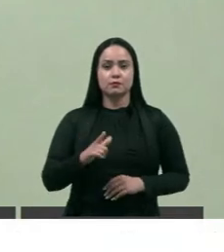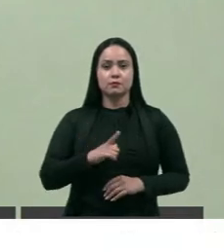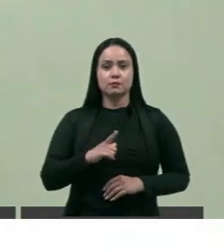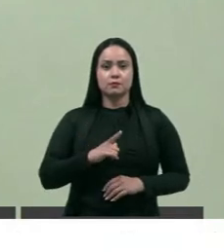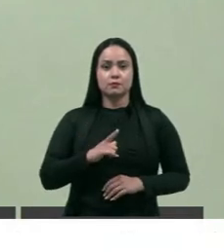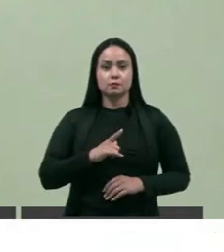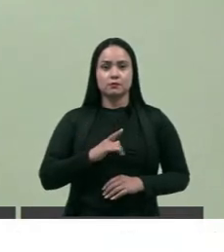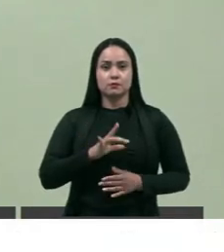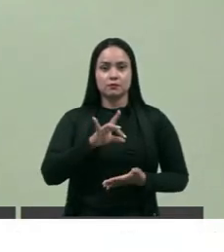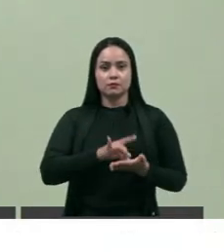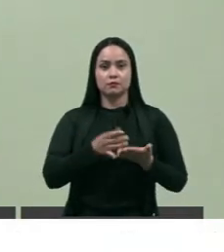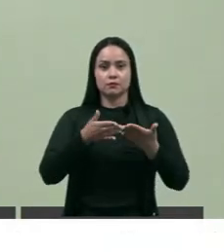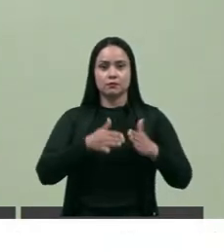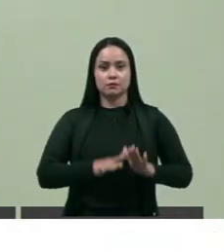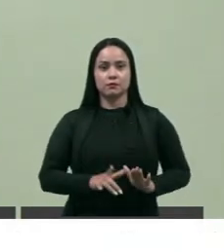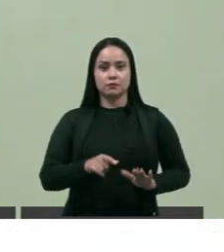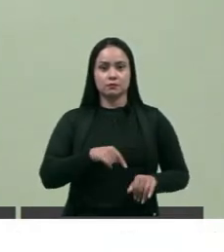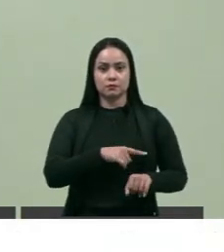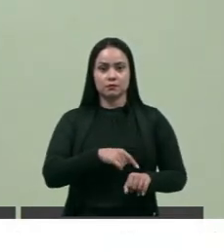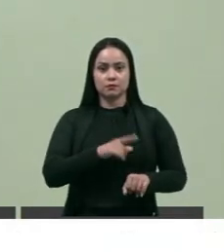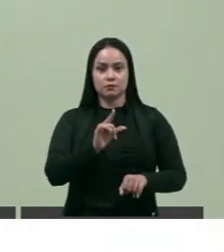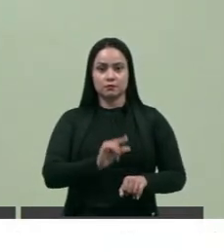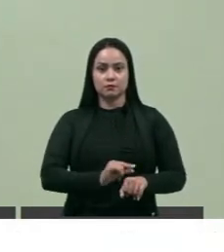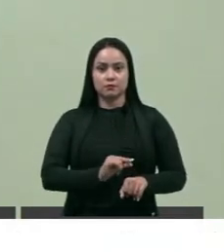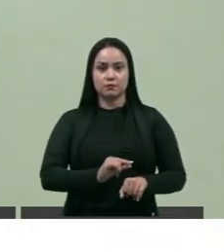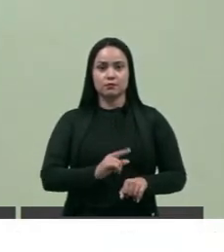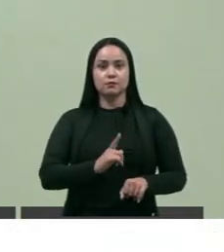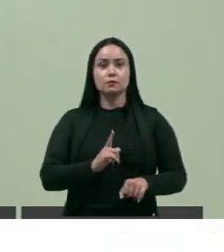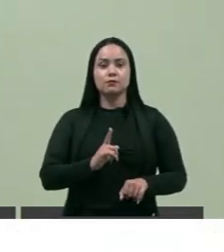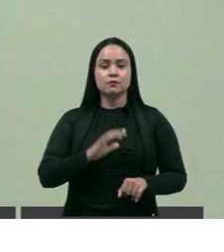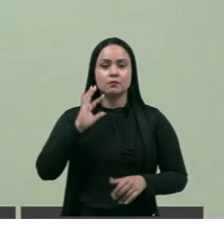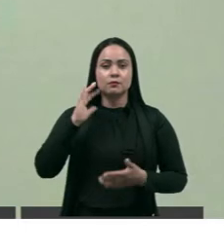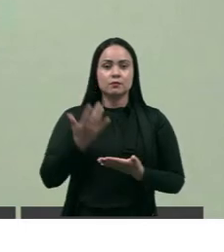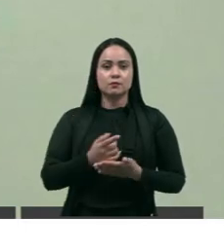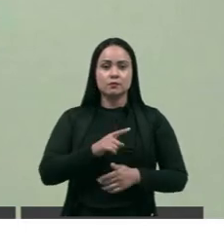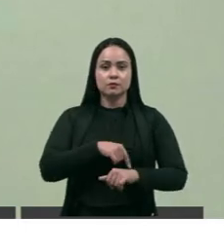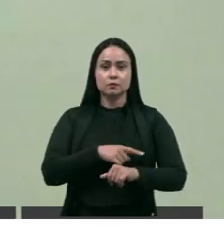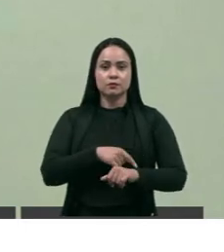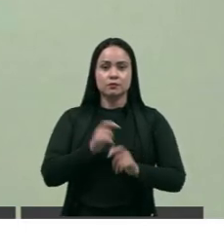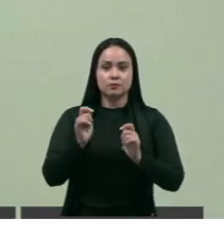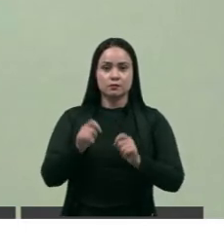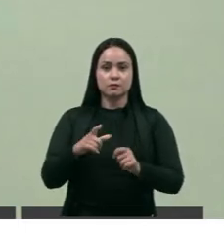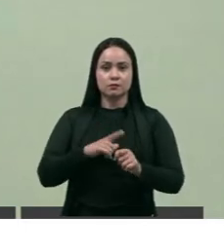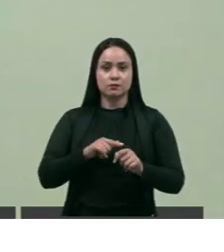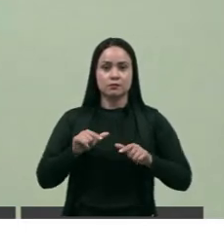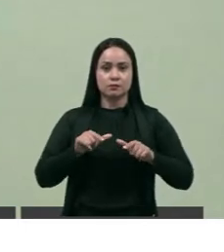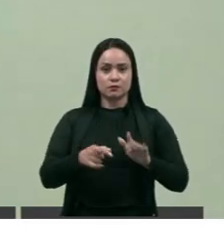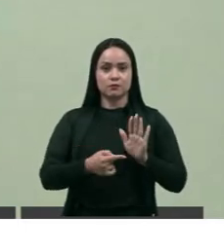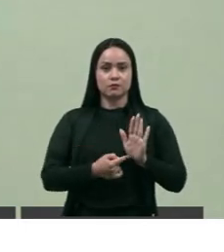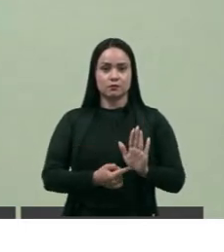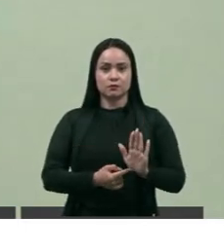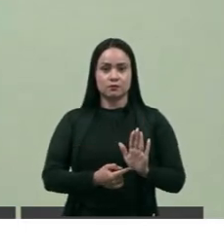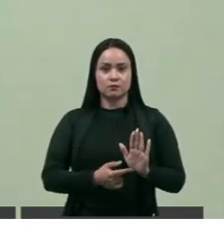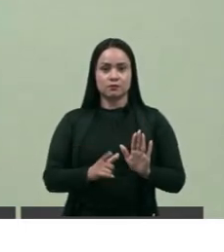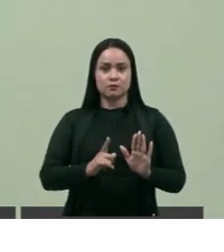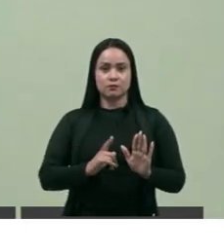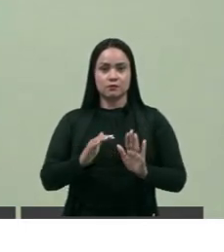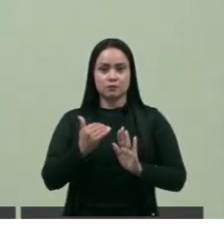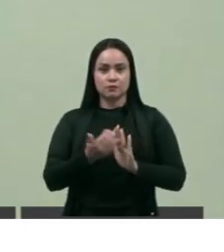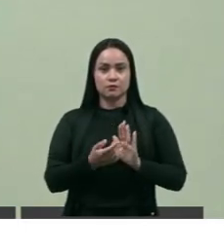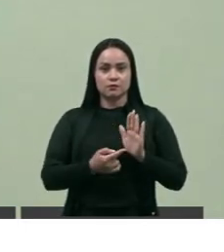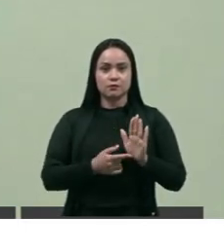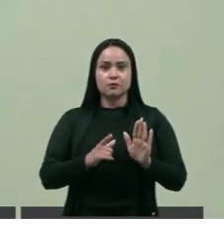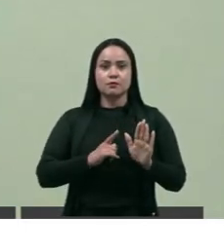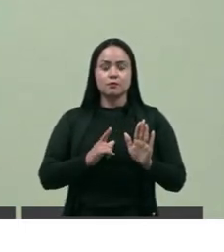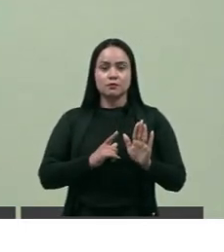de regência a fixação de uma carga horária mínima com a definição das horas de capacitação, os certificados apresentados, a toda evidência, devem